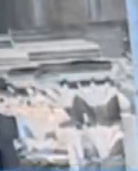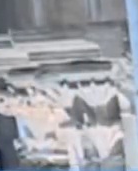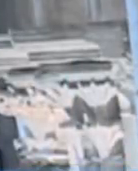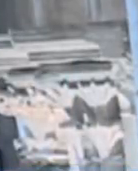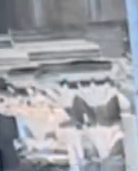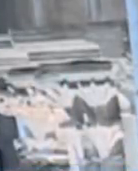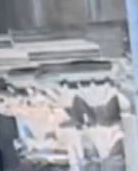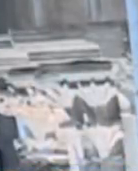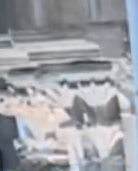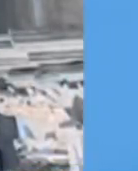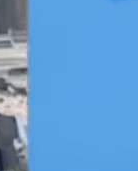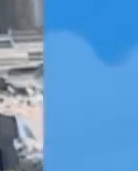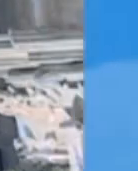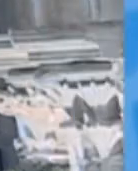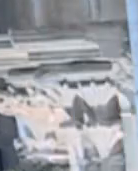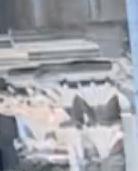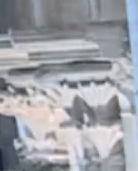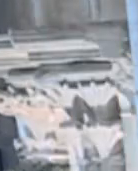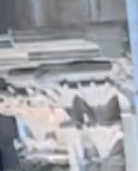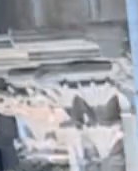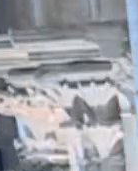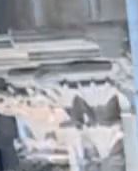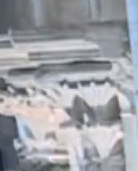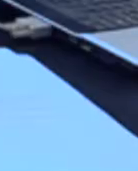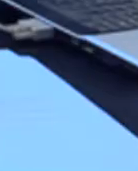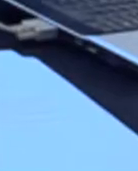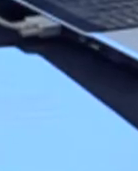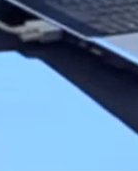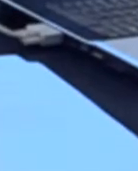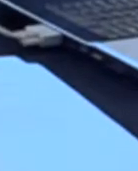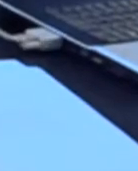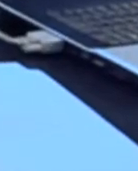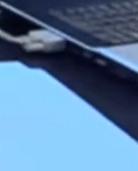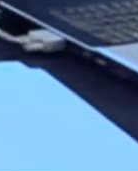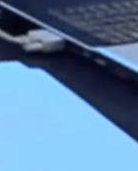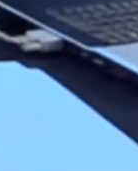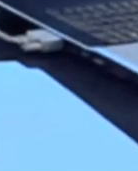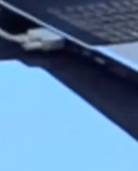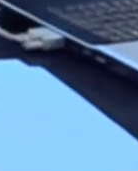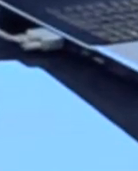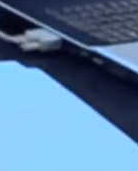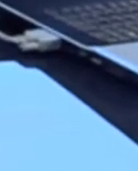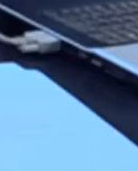No dia do seu aniversário, o até agora bispo de Santarém, Dom Manuel Polino, recebeu a notícia do seu sucessor.